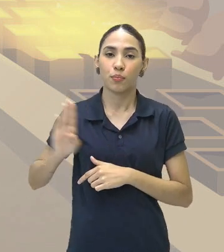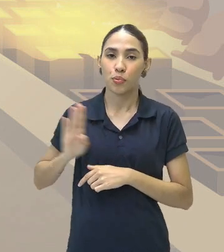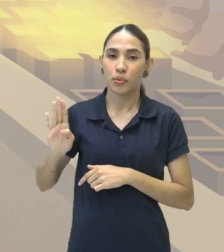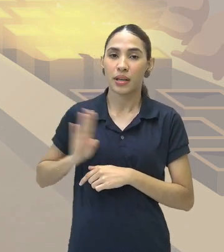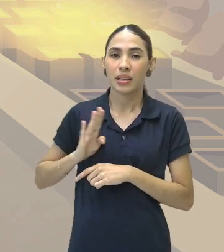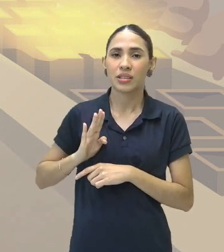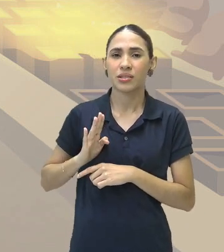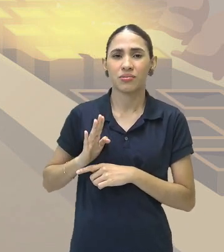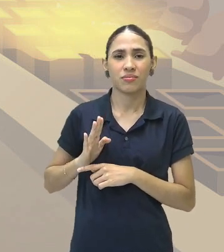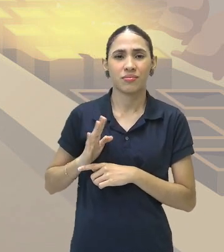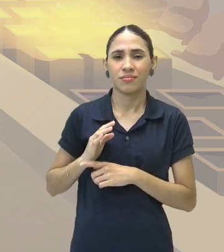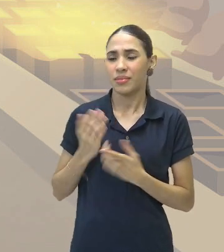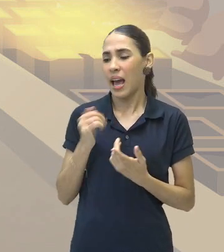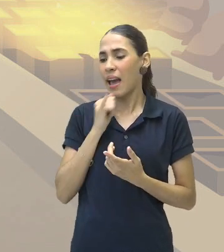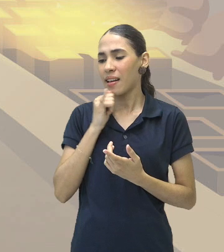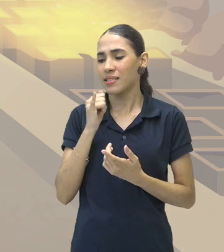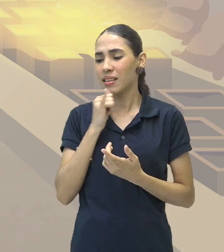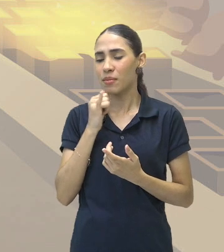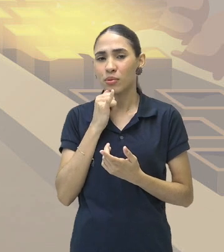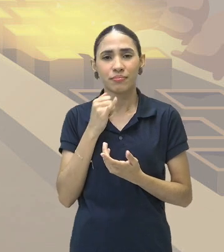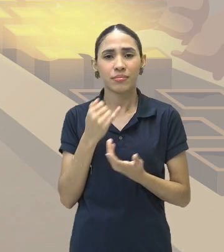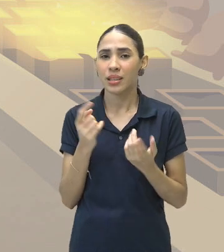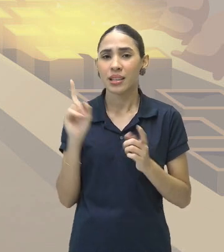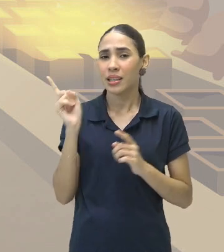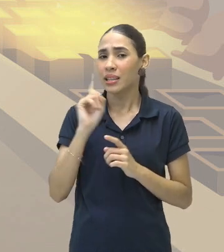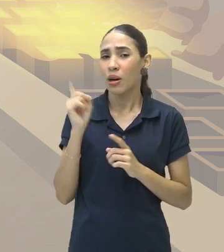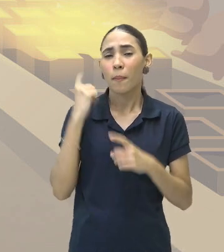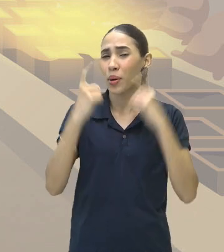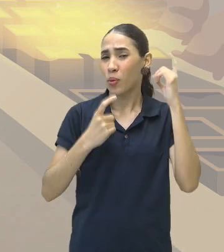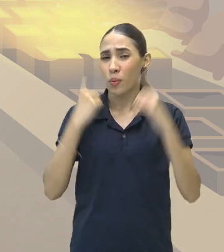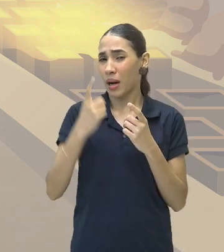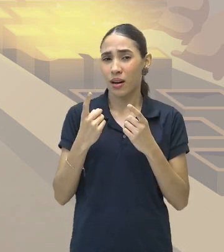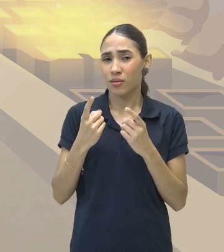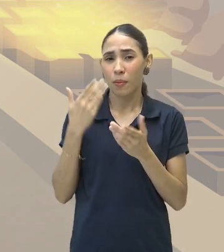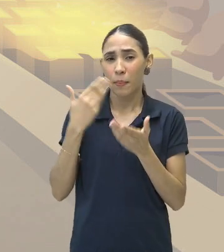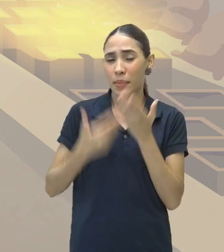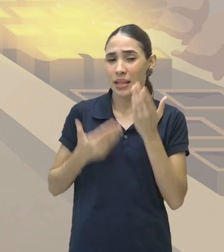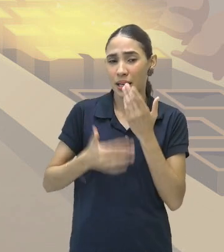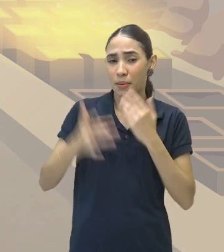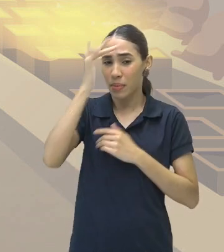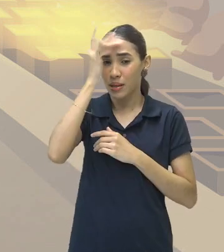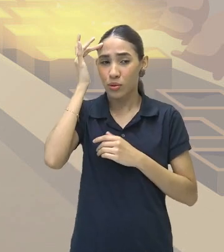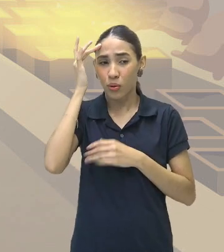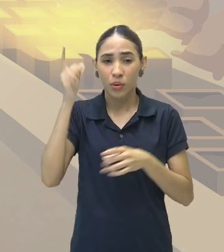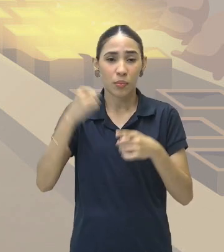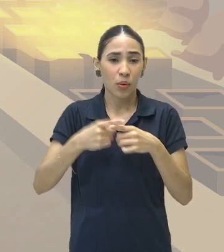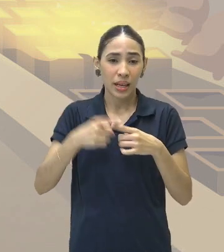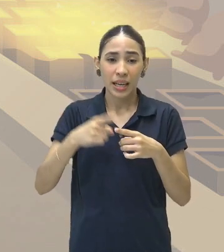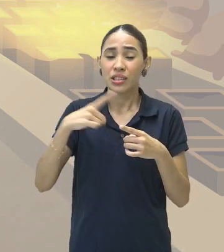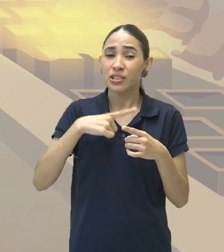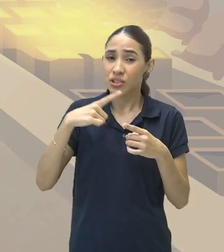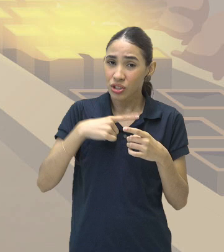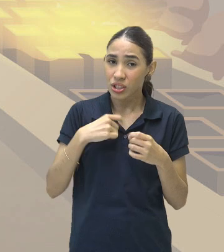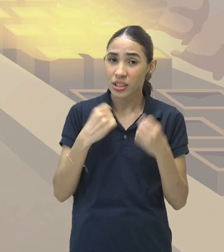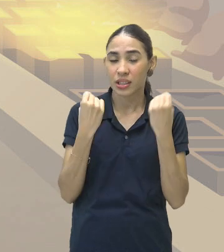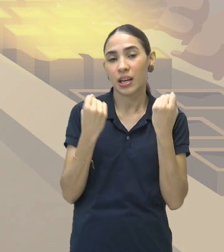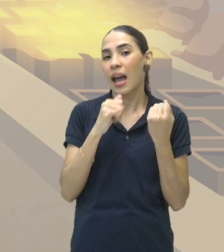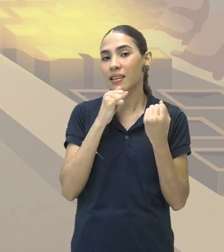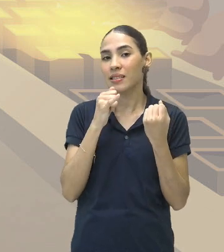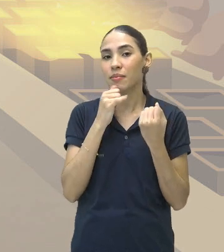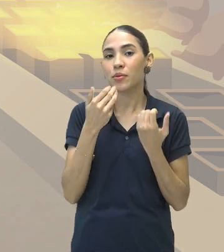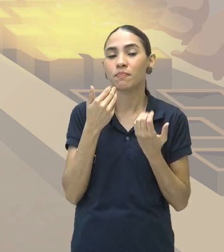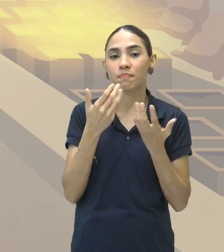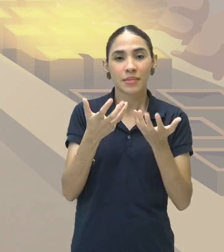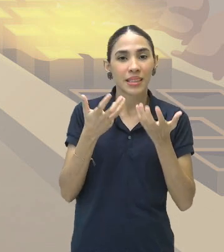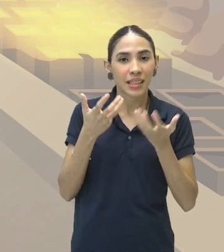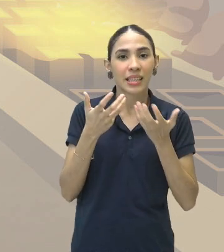eles não se importavam em perder funcionários, já que havia essa grande demanda por trabalho.